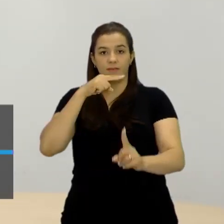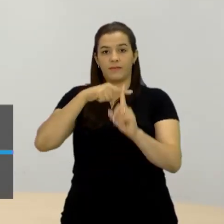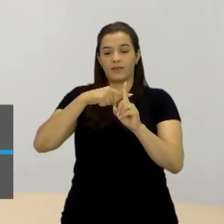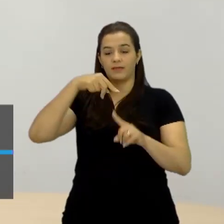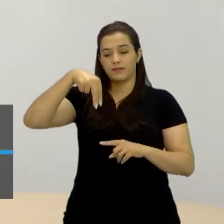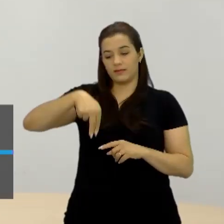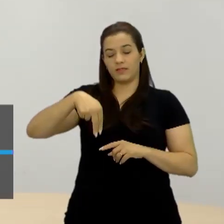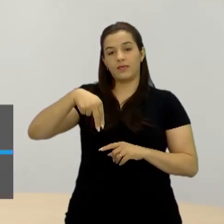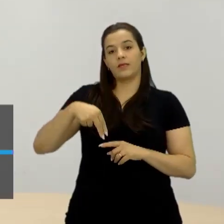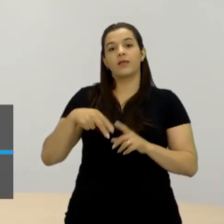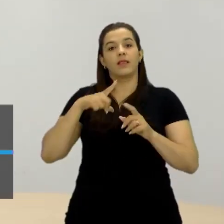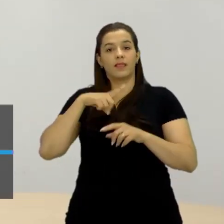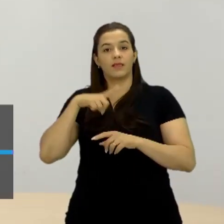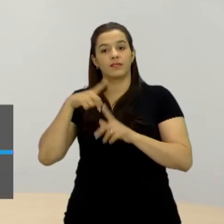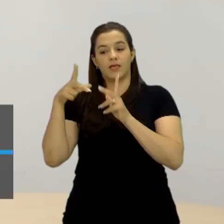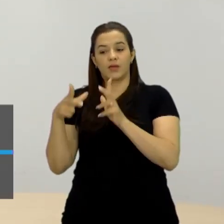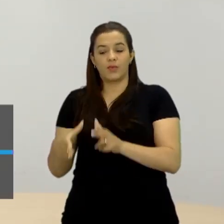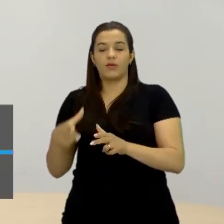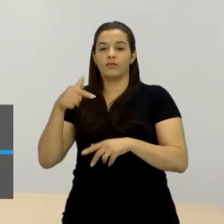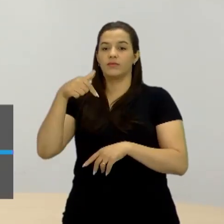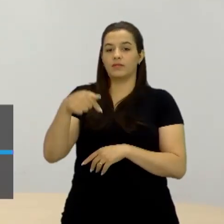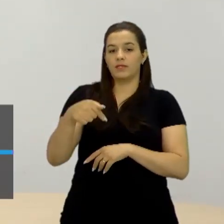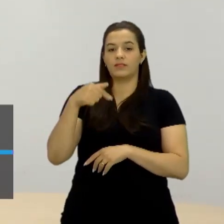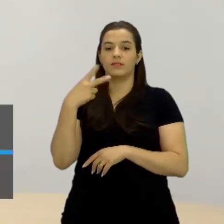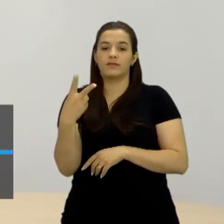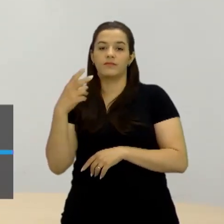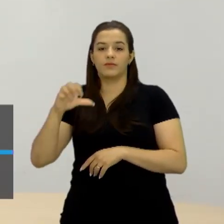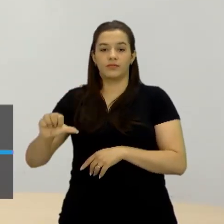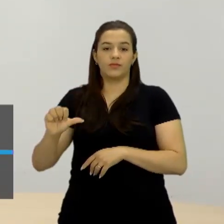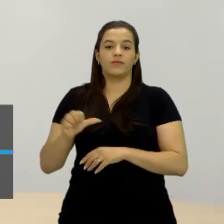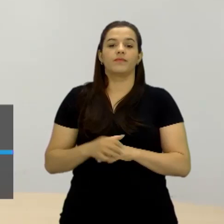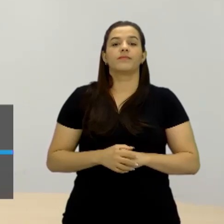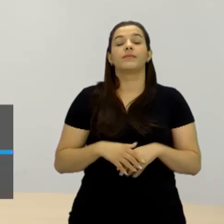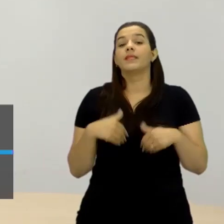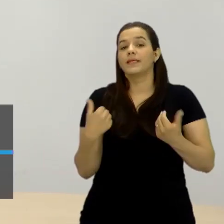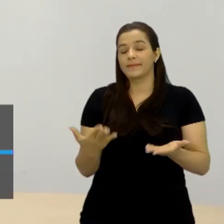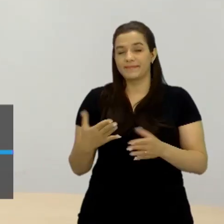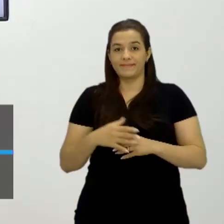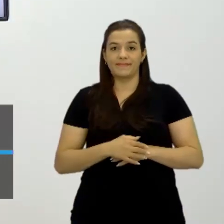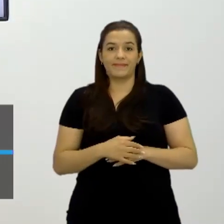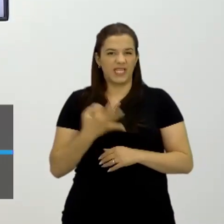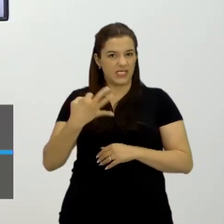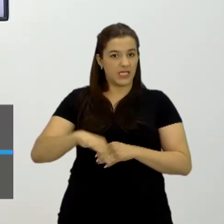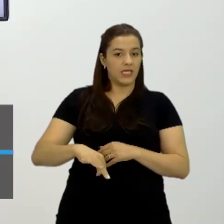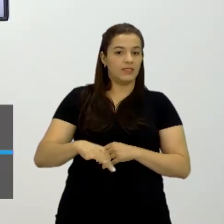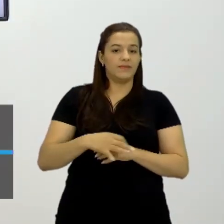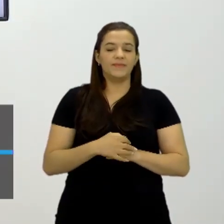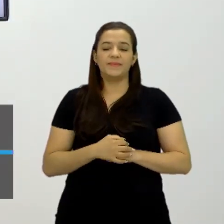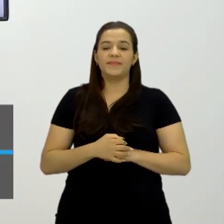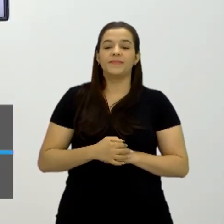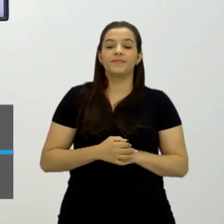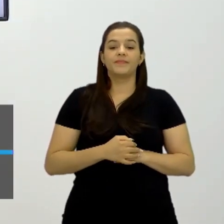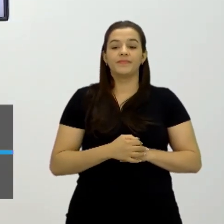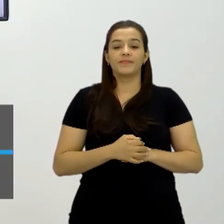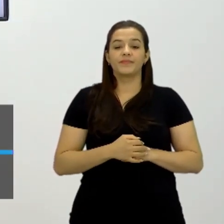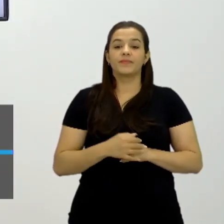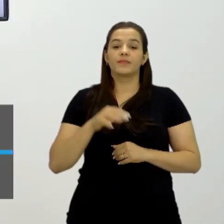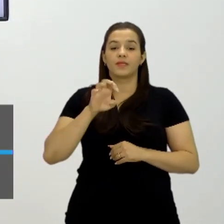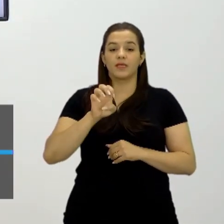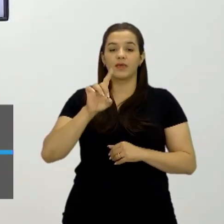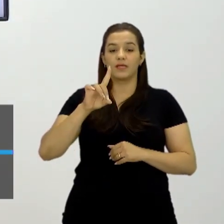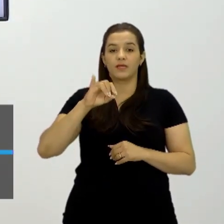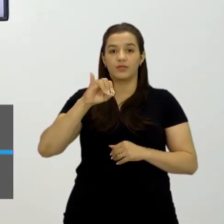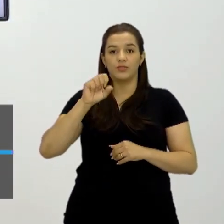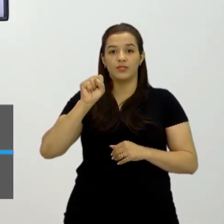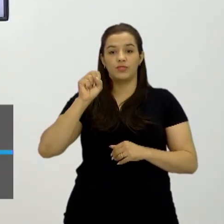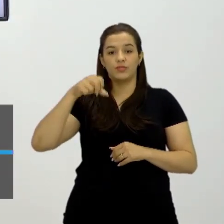N tem que ser igual a 729. E aí? Legal. Muito bom, muito bom. Ó, o pessoal do Edson Rontani